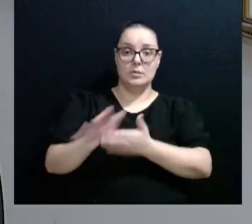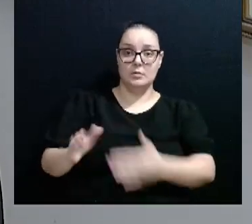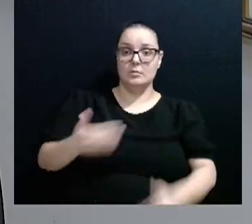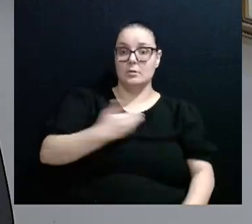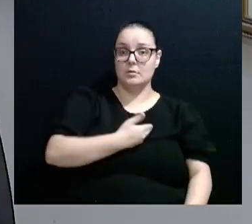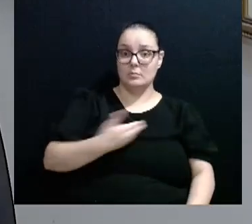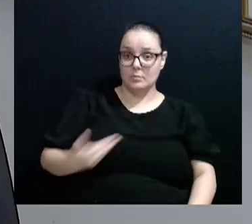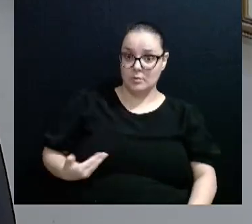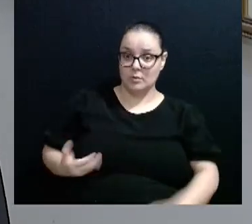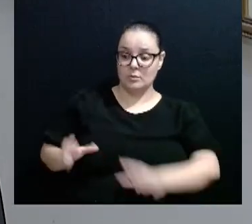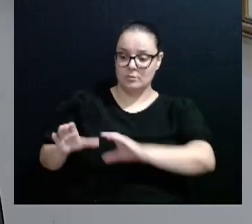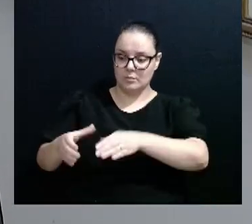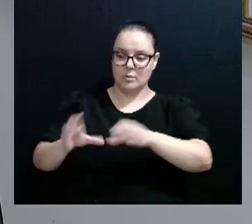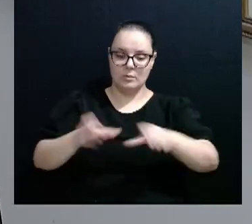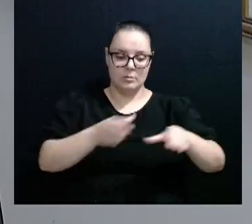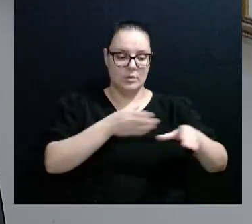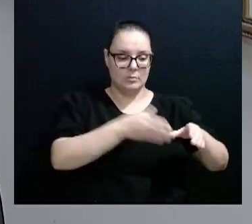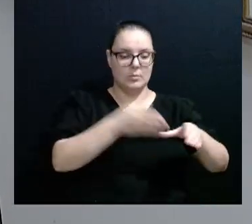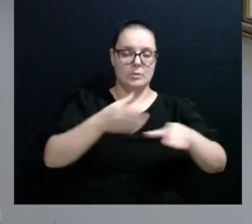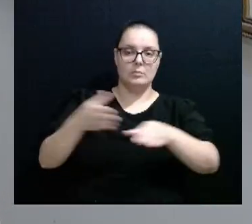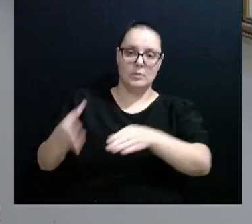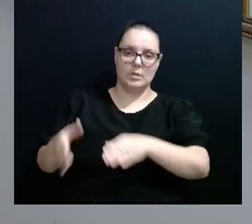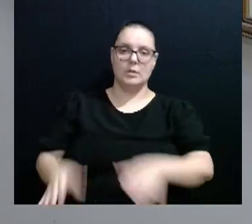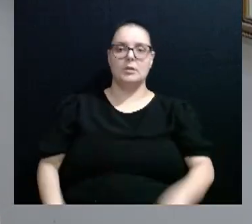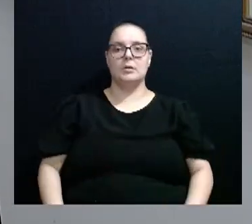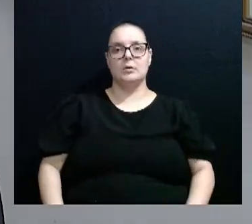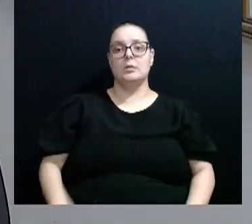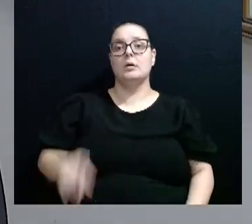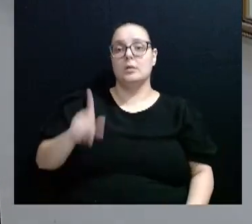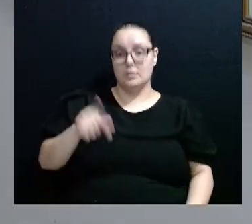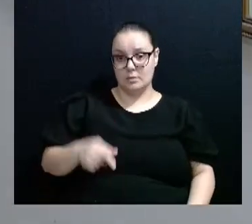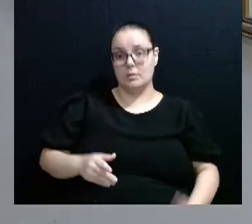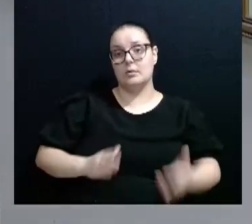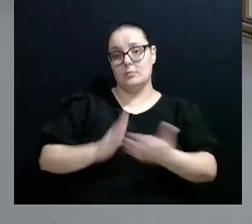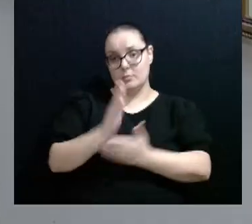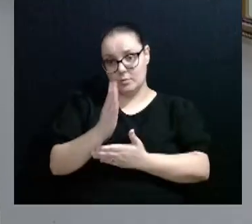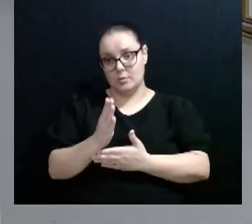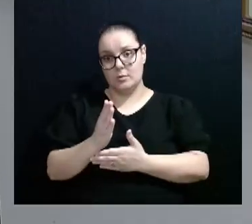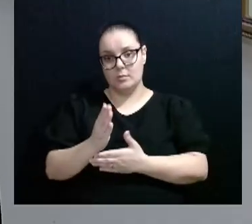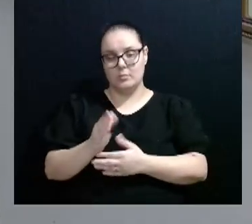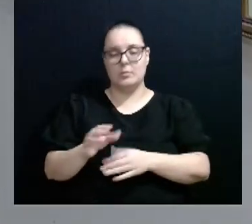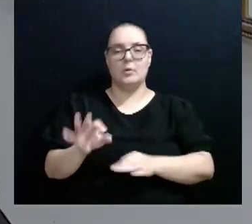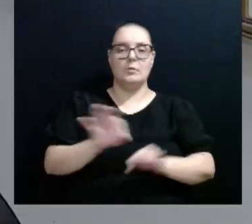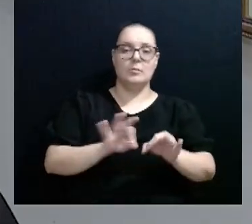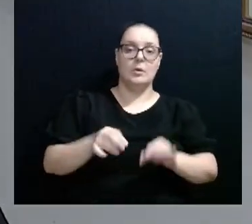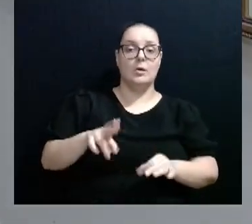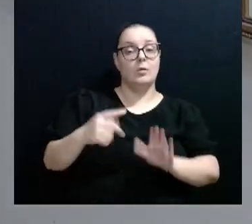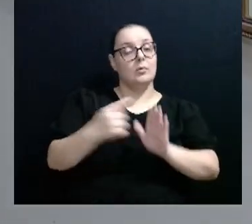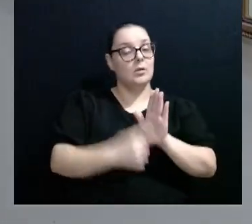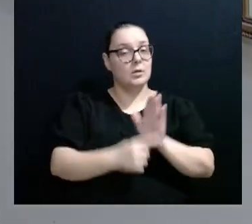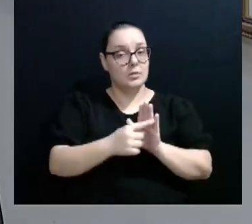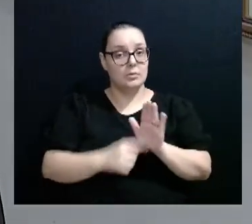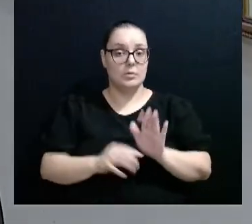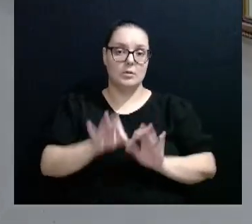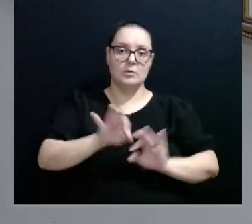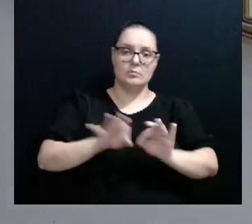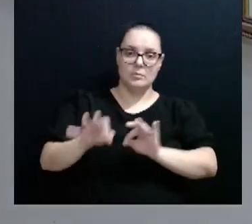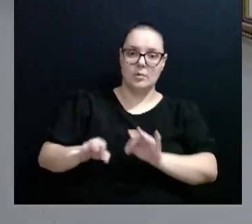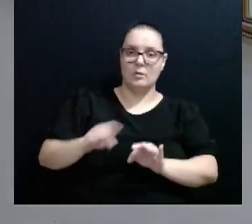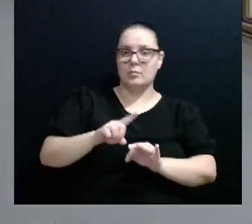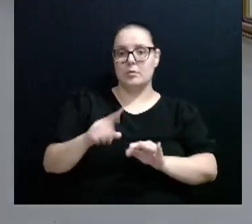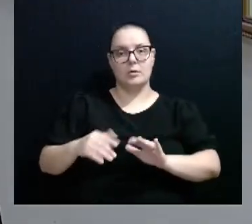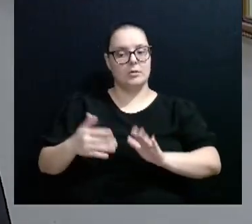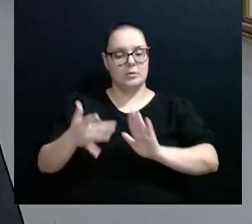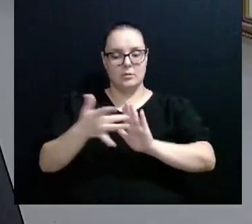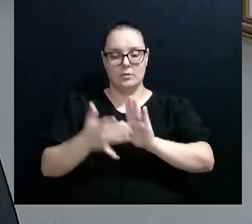comissões da gente aqui. E elas são devidamente aprovados esses projetos ou rejeitados esses projetos, entendeu? Que não vai para a pauta. Quando aprovado,